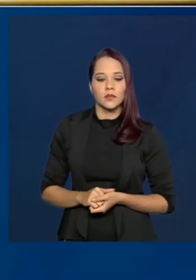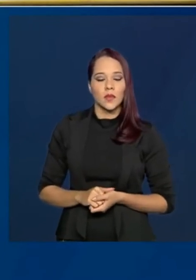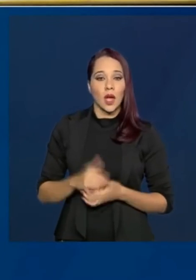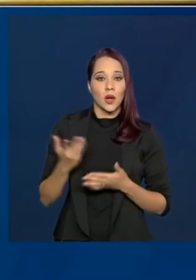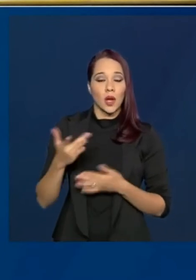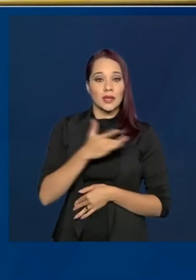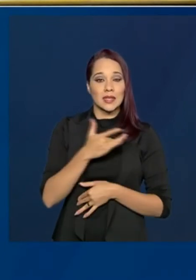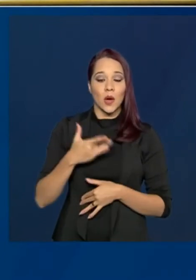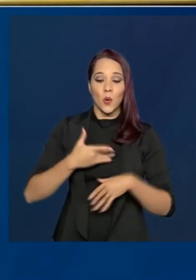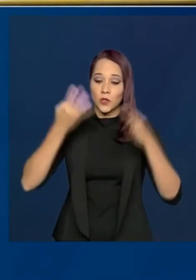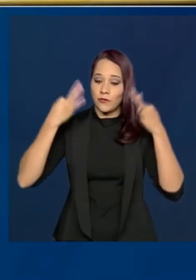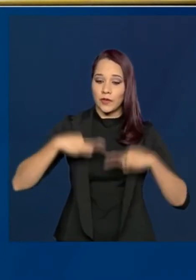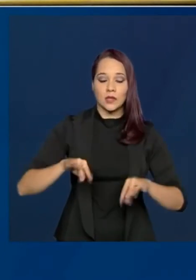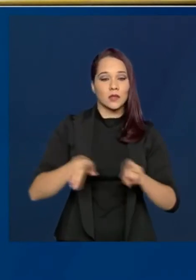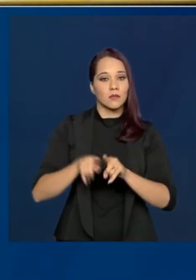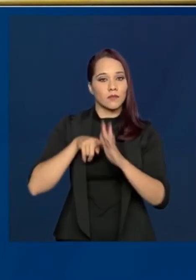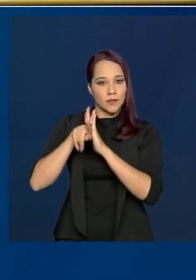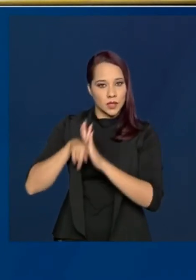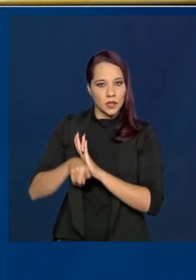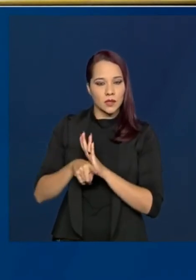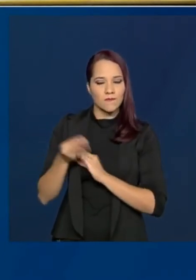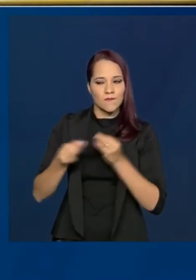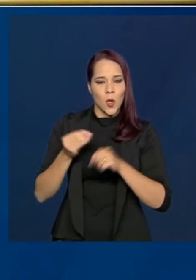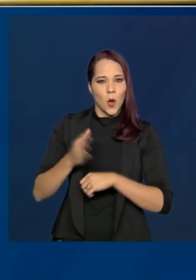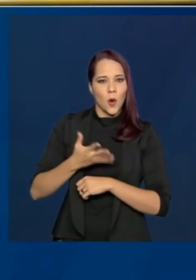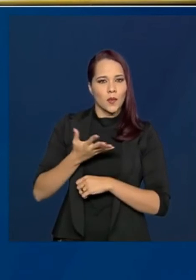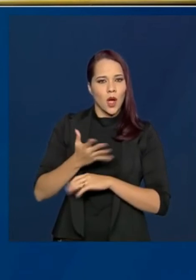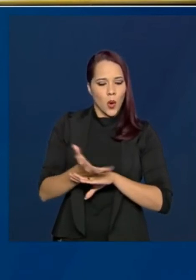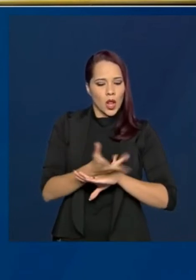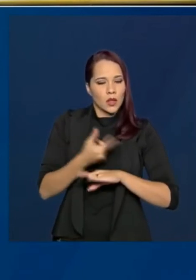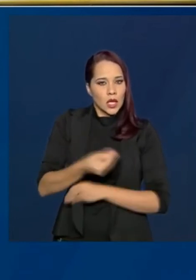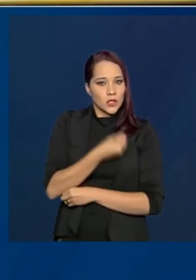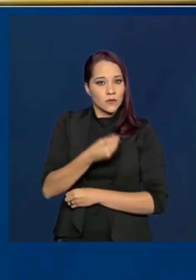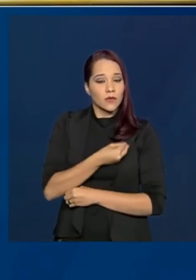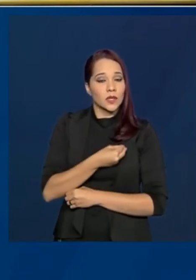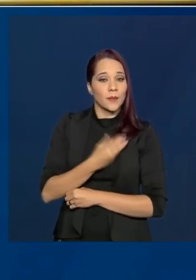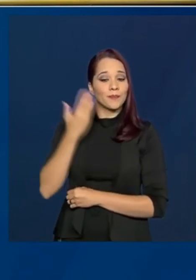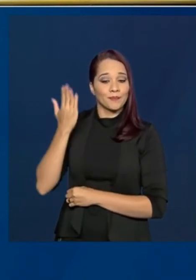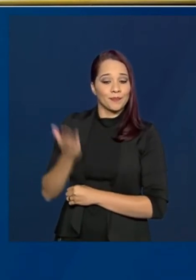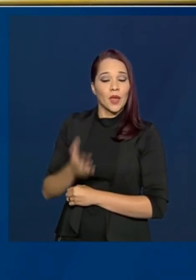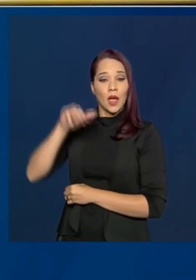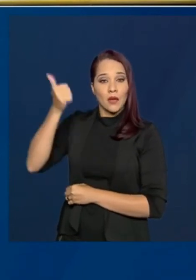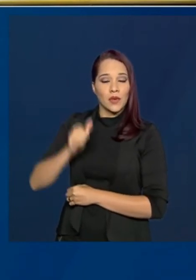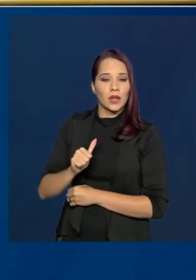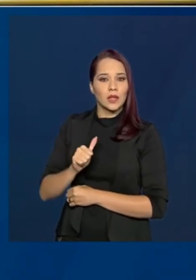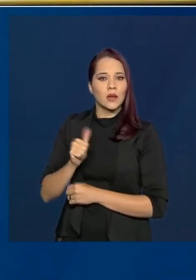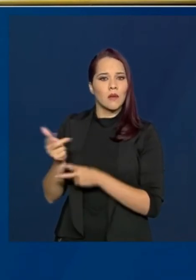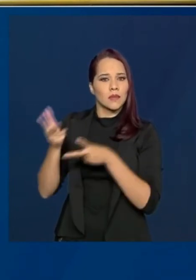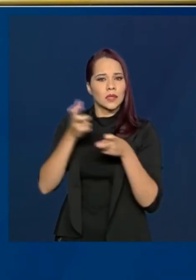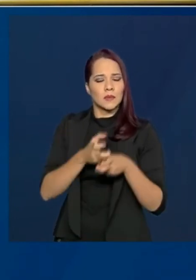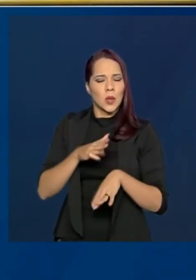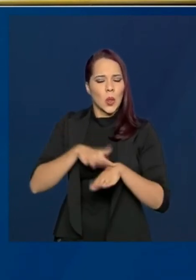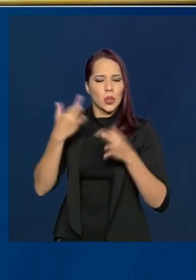saúde física, também na pesquisa, ou seja, a percepção de qualidade de vida, e esse indicador avalia as percepções de